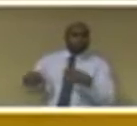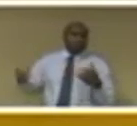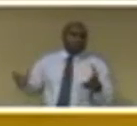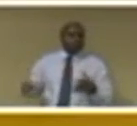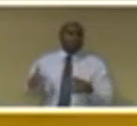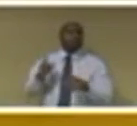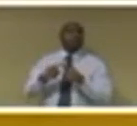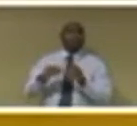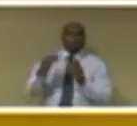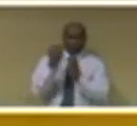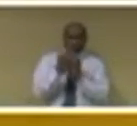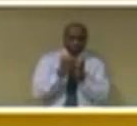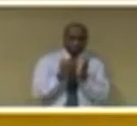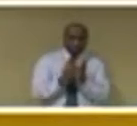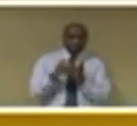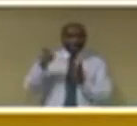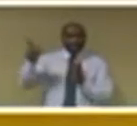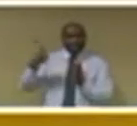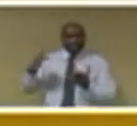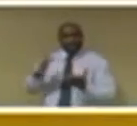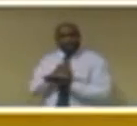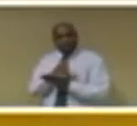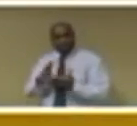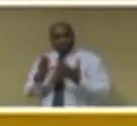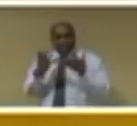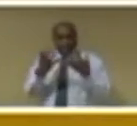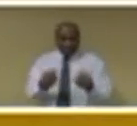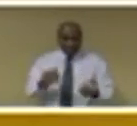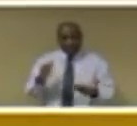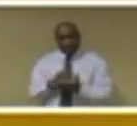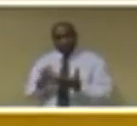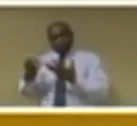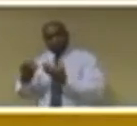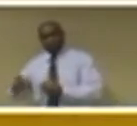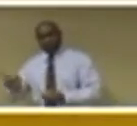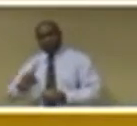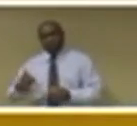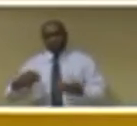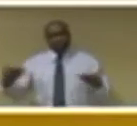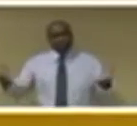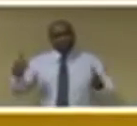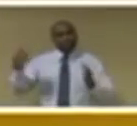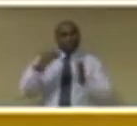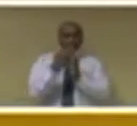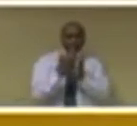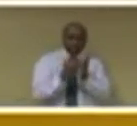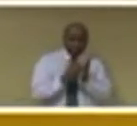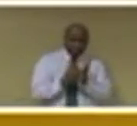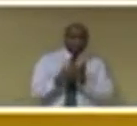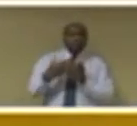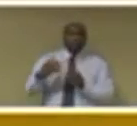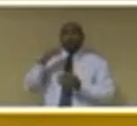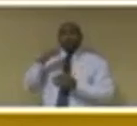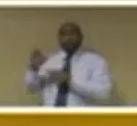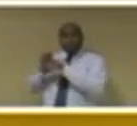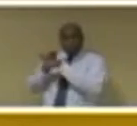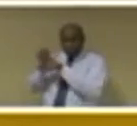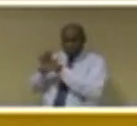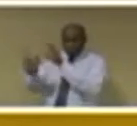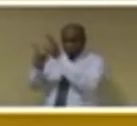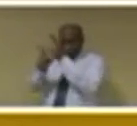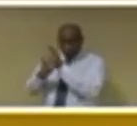ao descumprimento das exigências legais quanto à qualificação econômica financeira, compulsando os